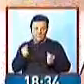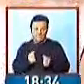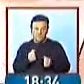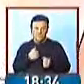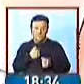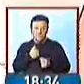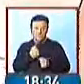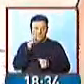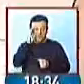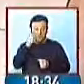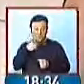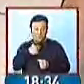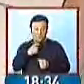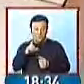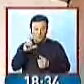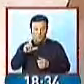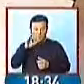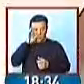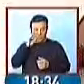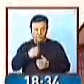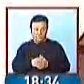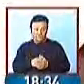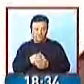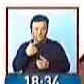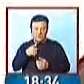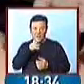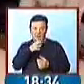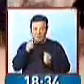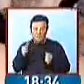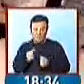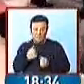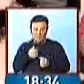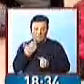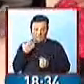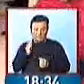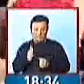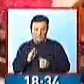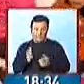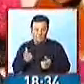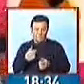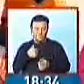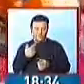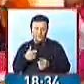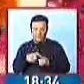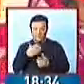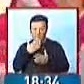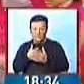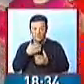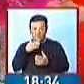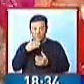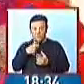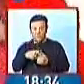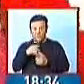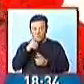pus aqui um copo com água fria, não foi? E agora eu estou a resfriar, estou a arrefecer o